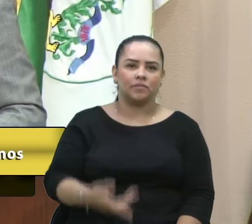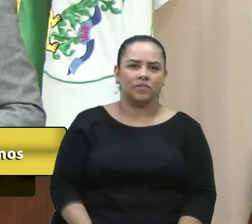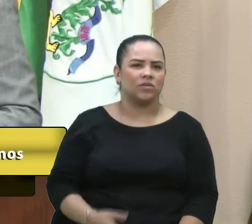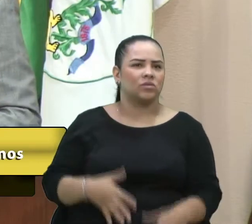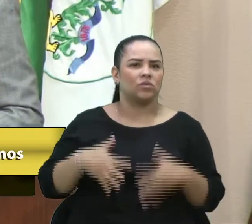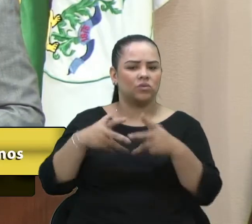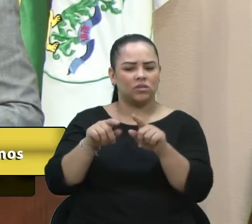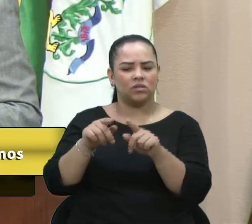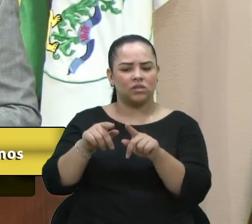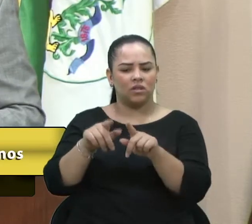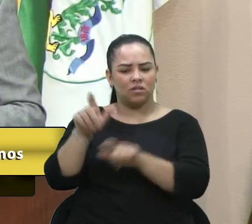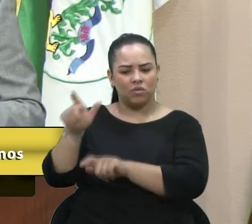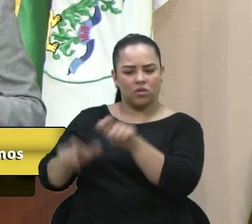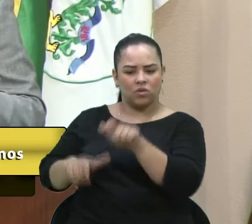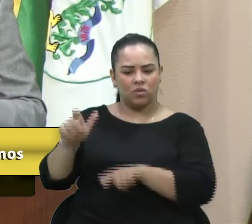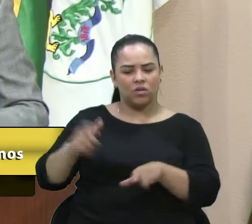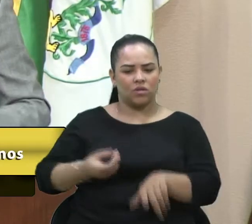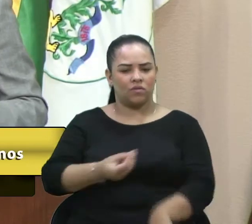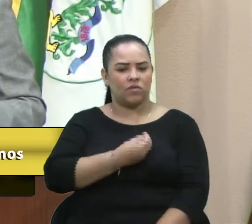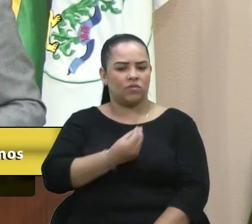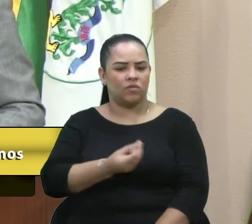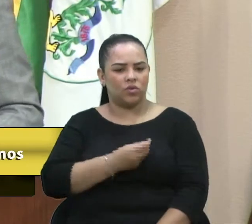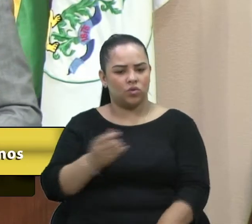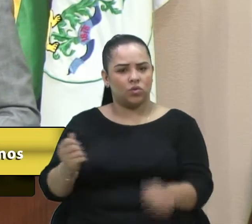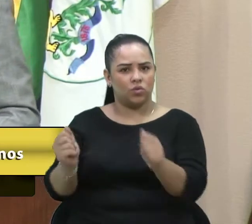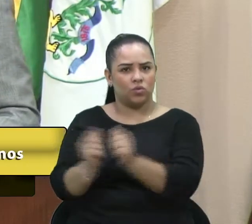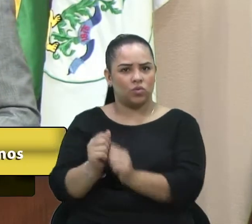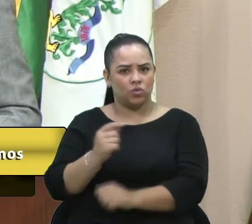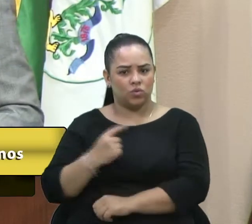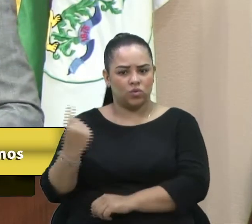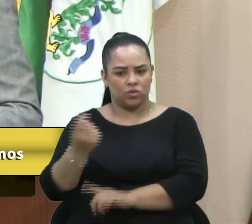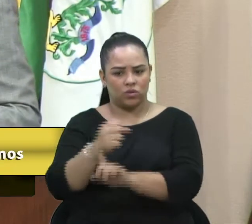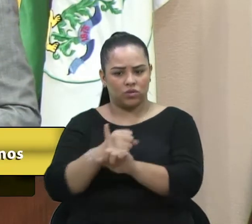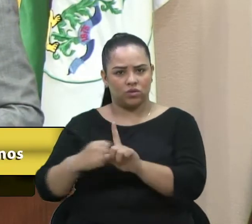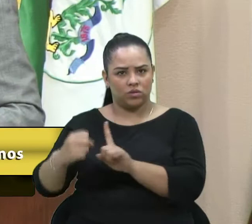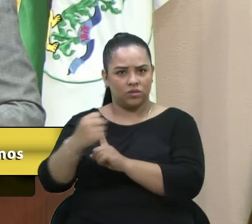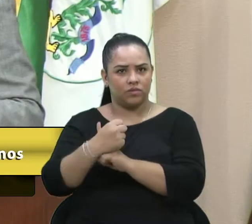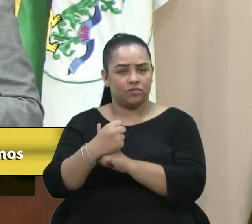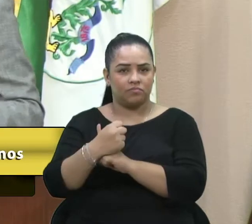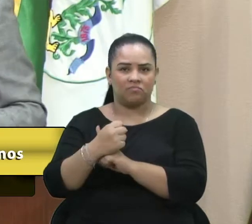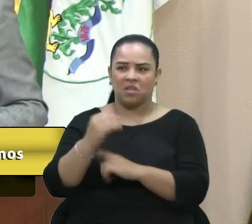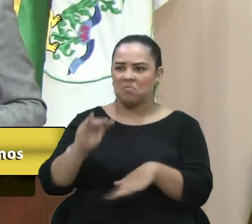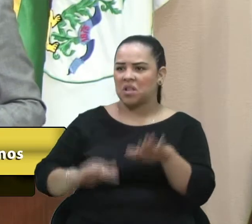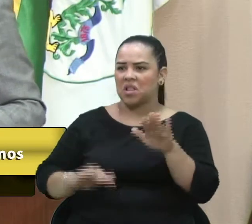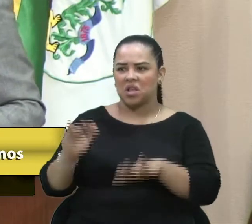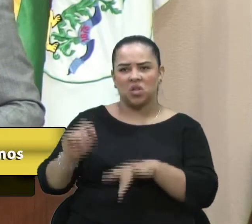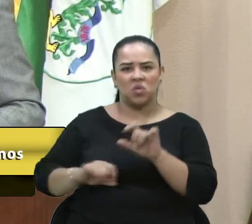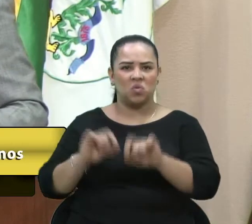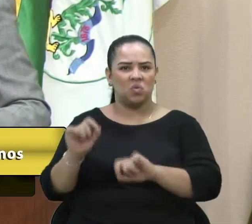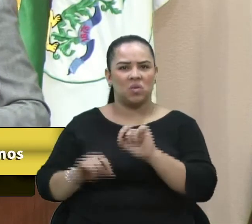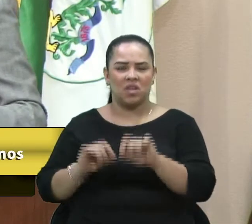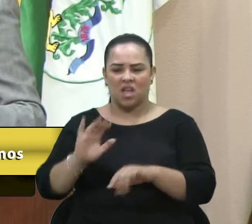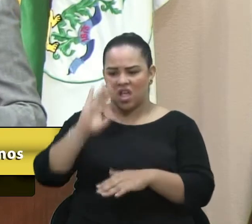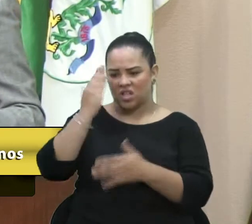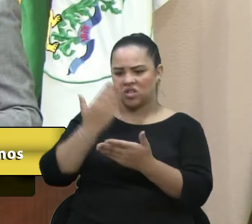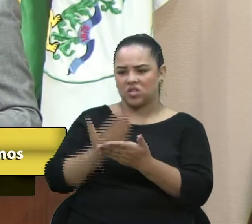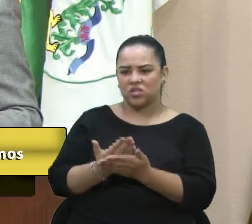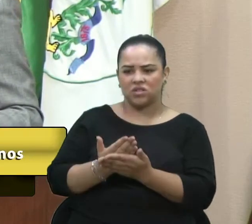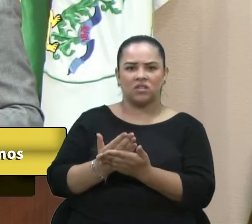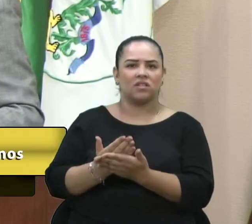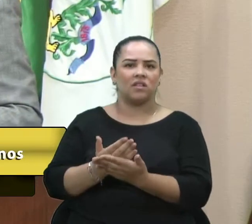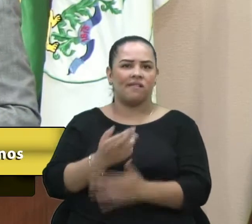que convivem conosco em sociedade, independente de crédulo religioso,